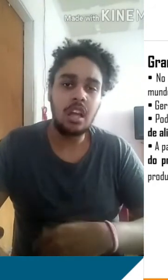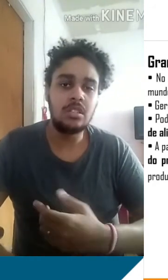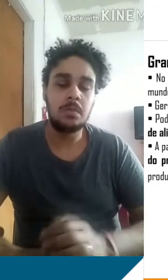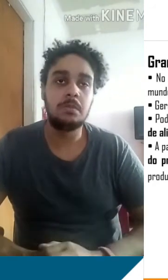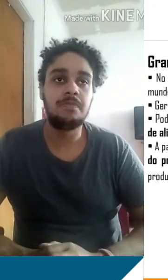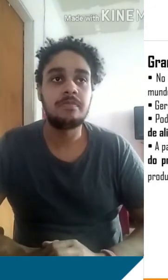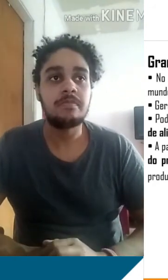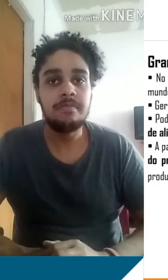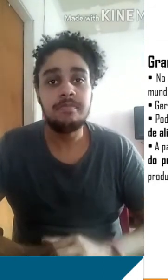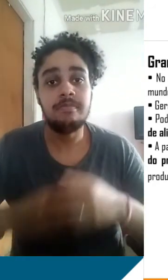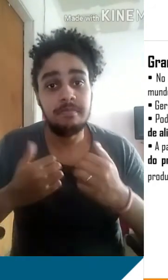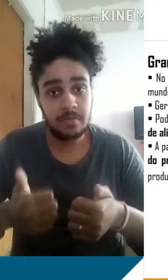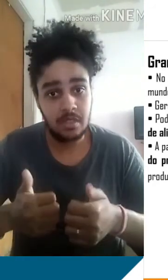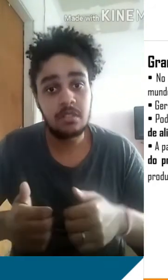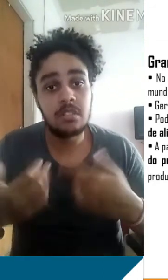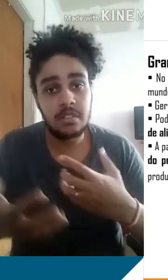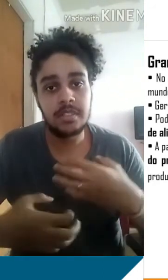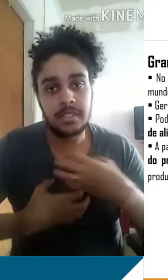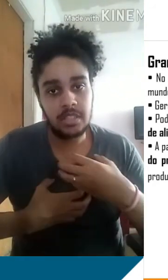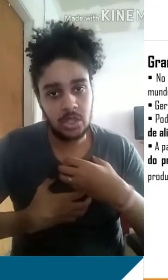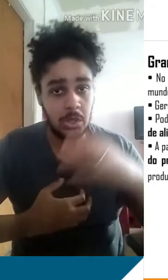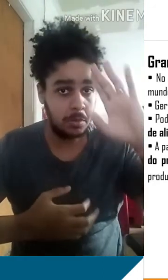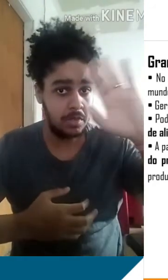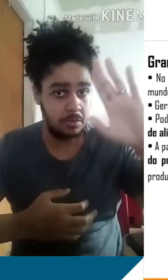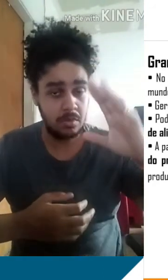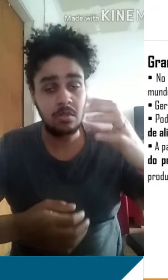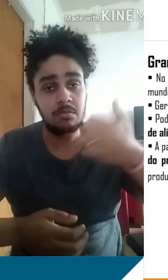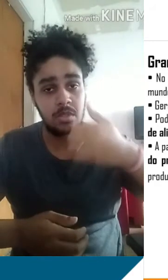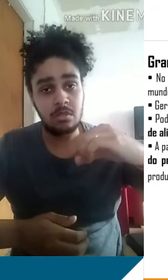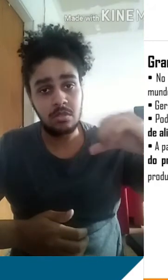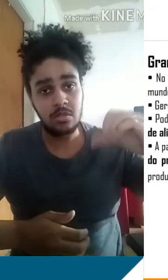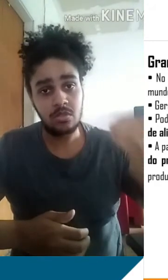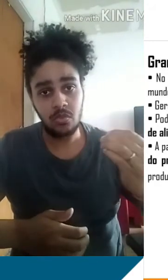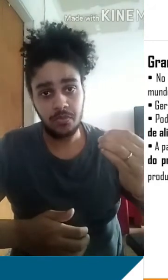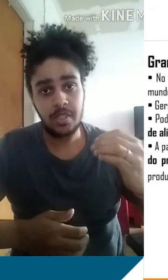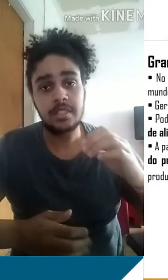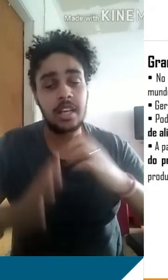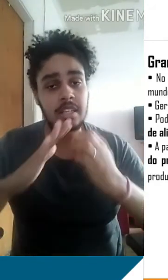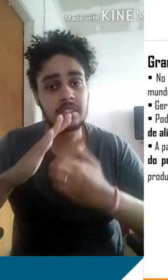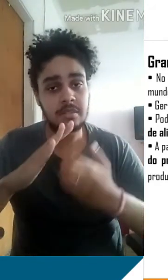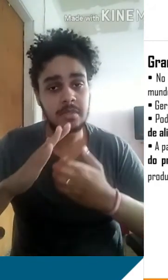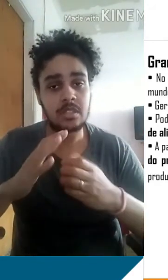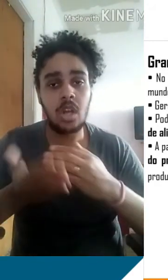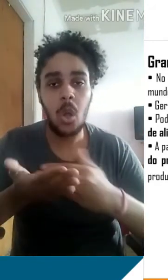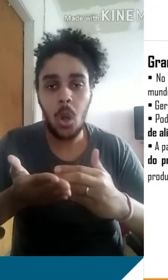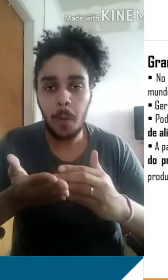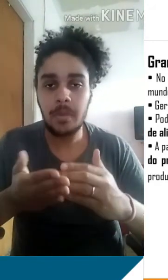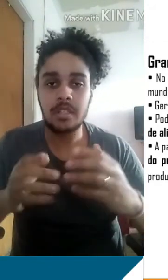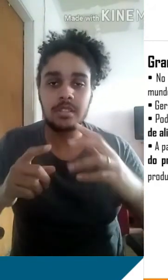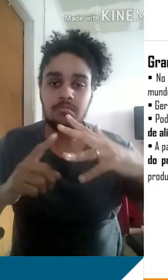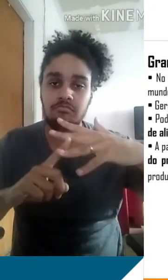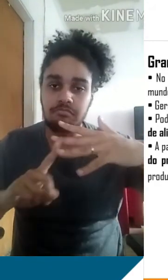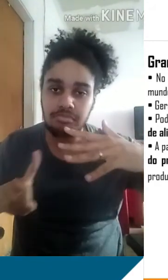as empresas elas começam a descentralizar a sua produção. Elas intensificam, na verdade, esse processo de descentralização